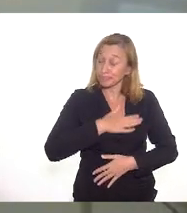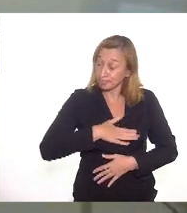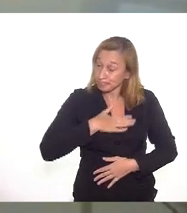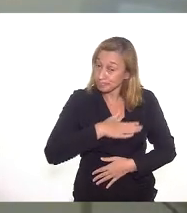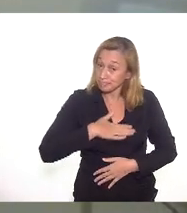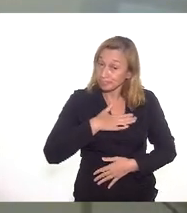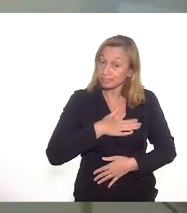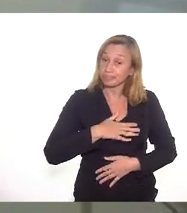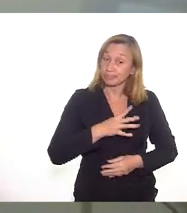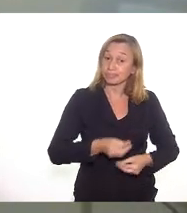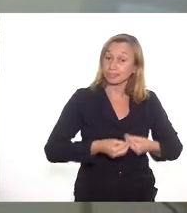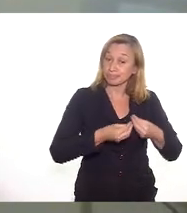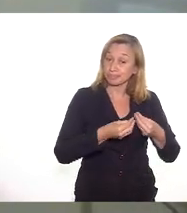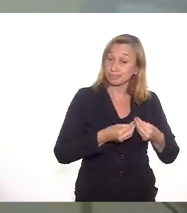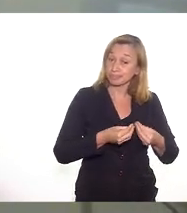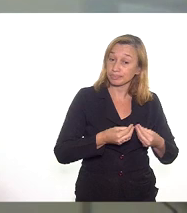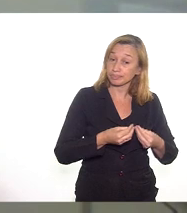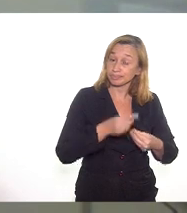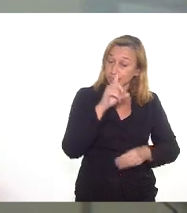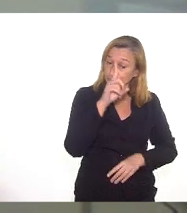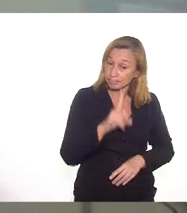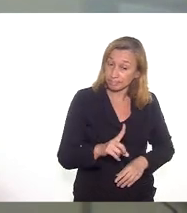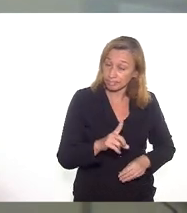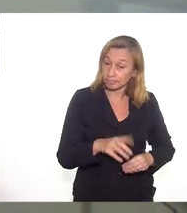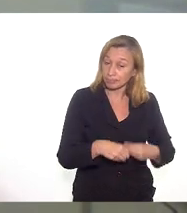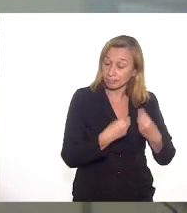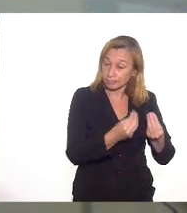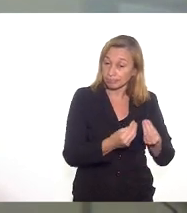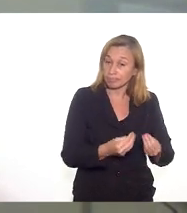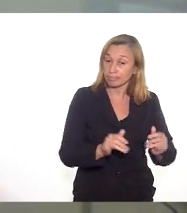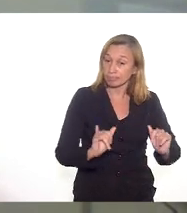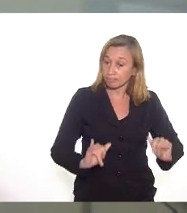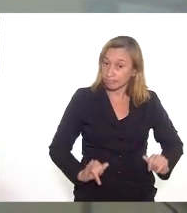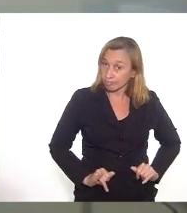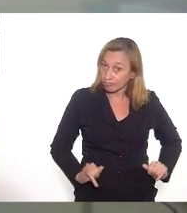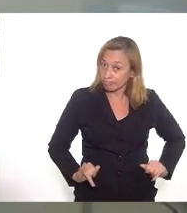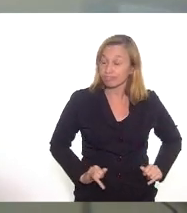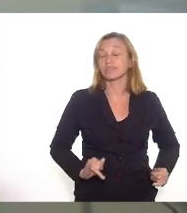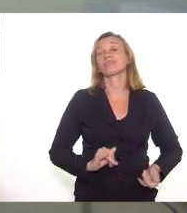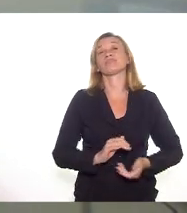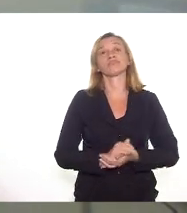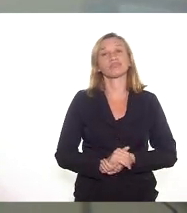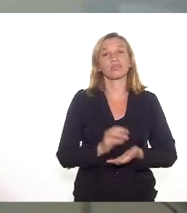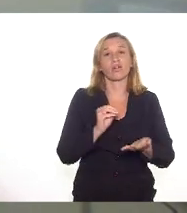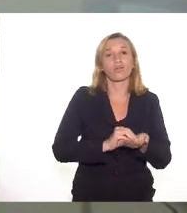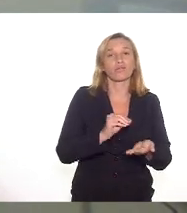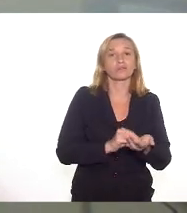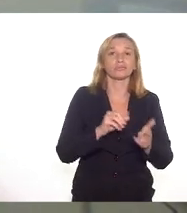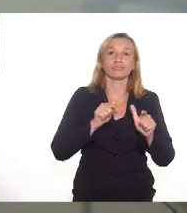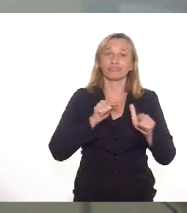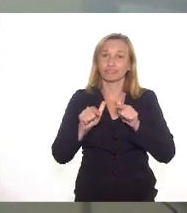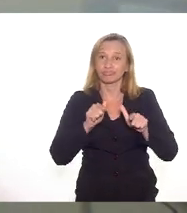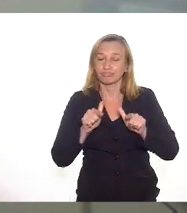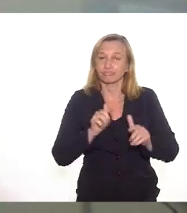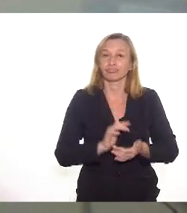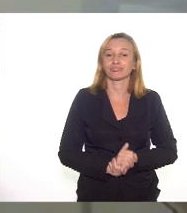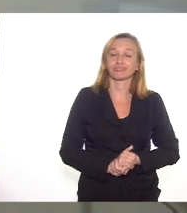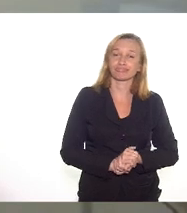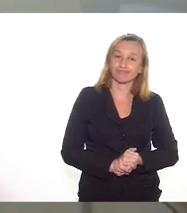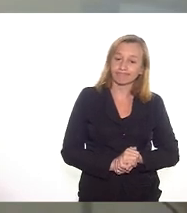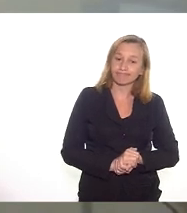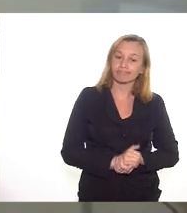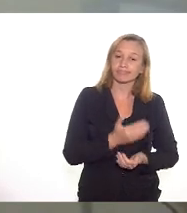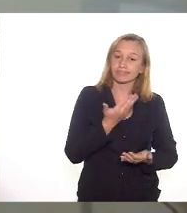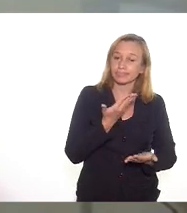de garantir à vida é que é duramente atingida pelo desemprego, pela queda